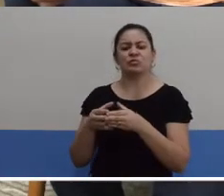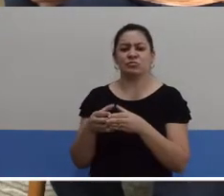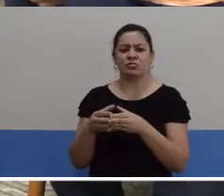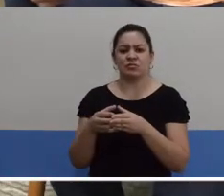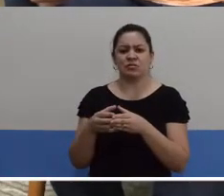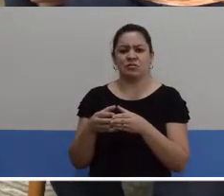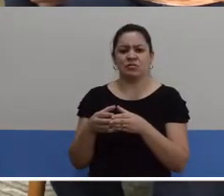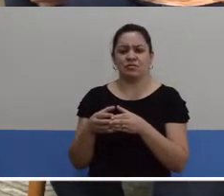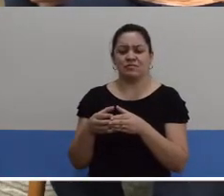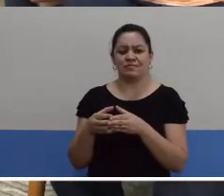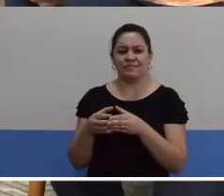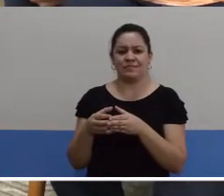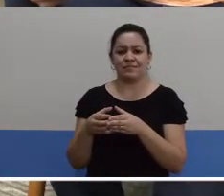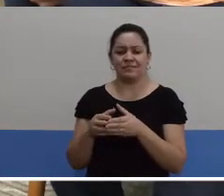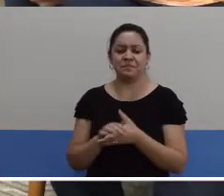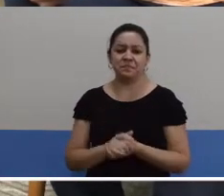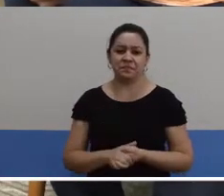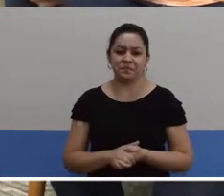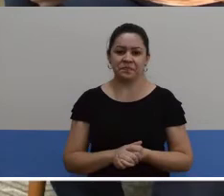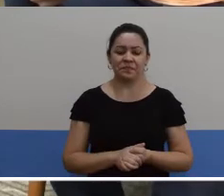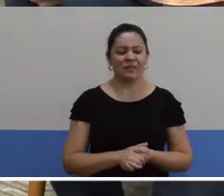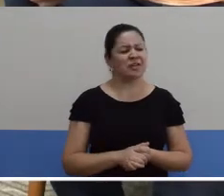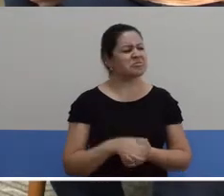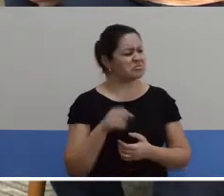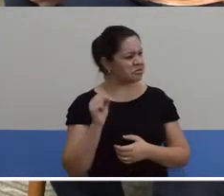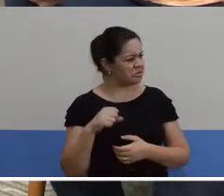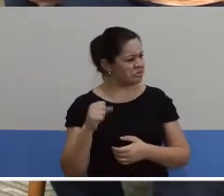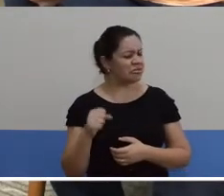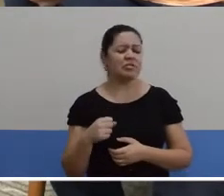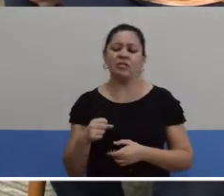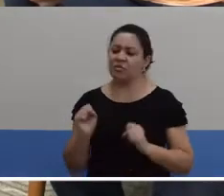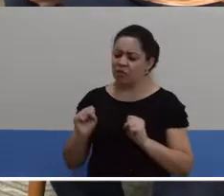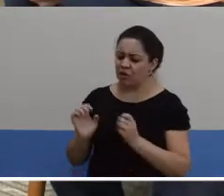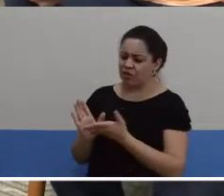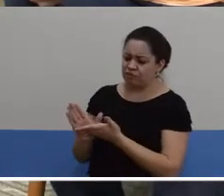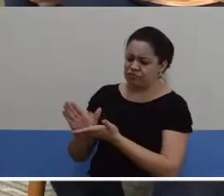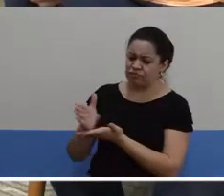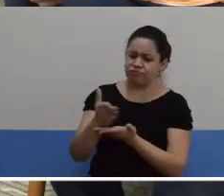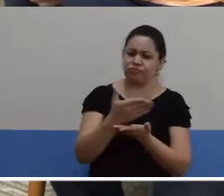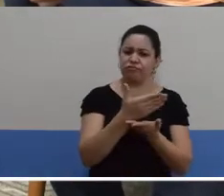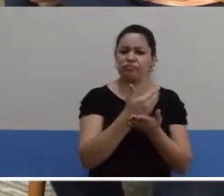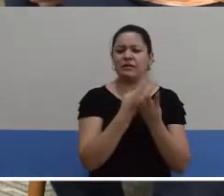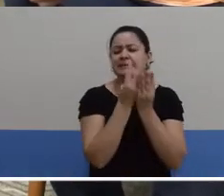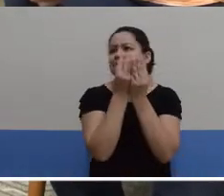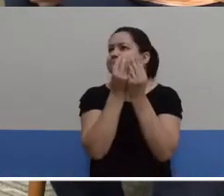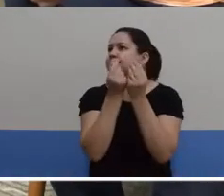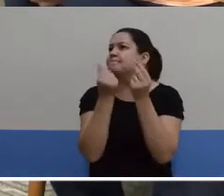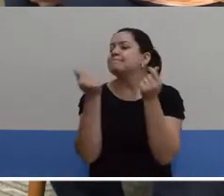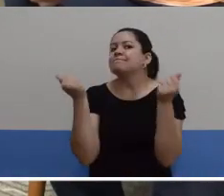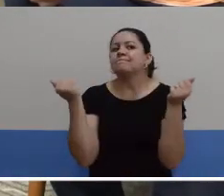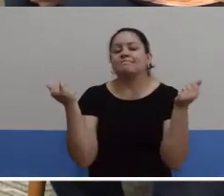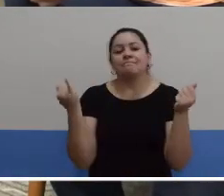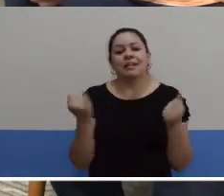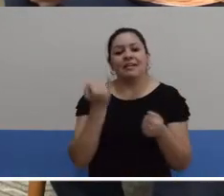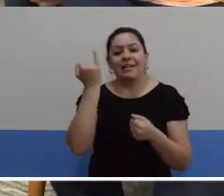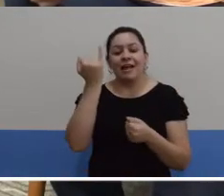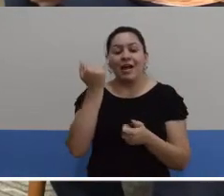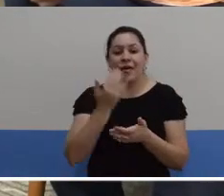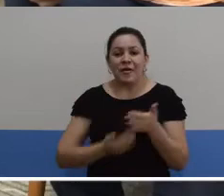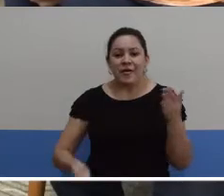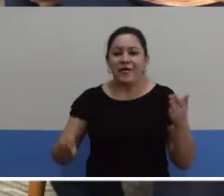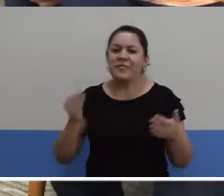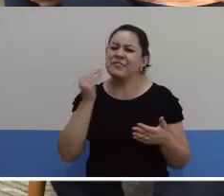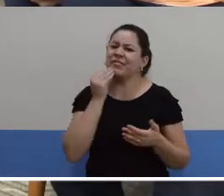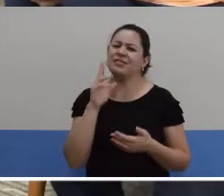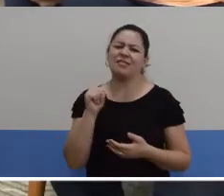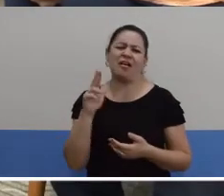comissão paroquial. Daí pode ser coletado muitas riquezas, né? Então não percamos essa oportunidade, vamos